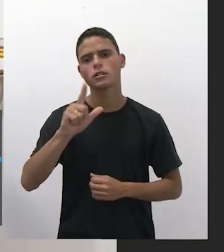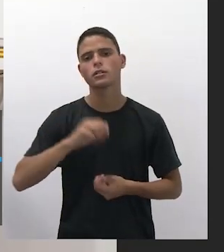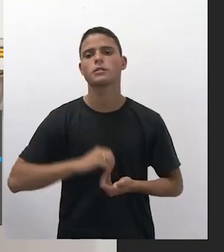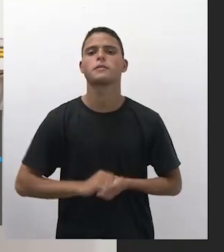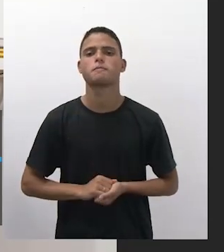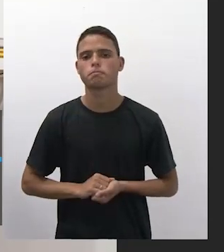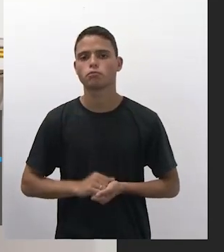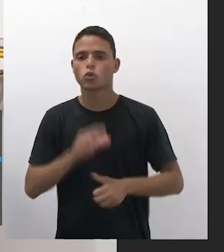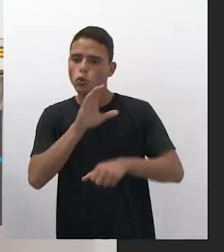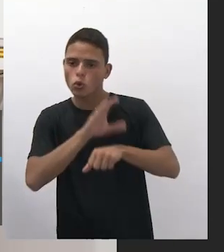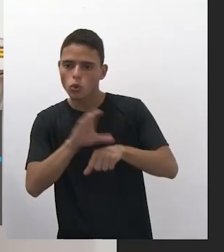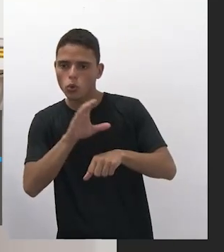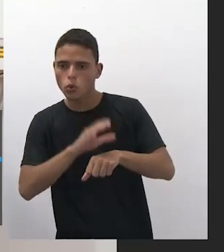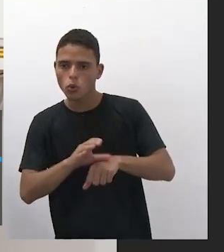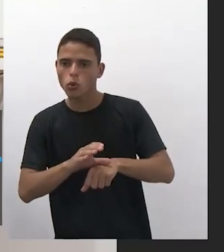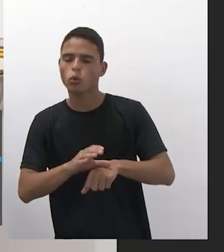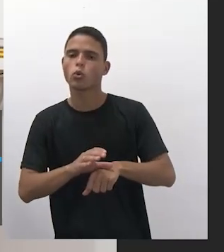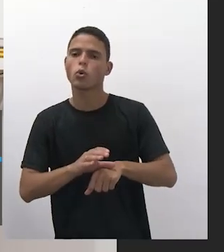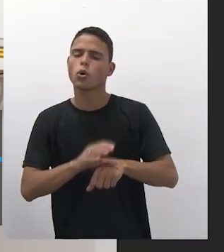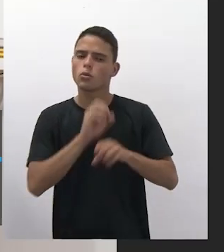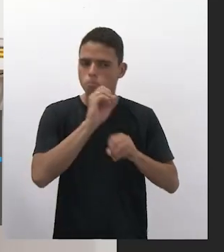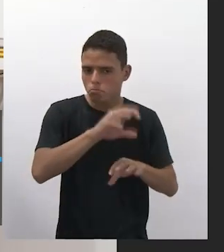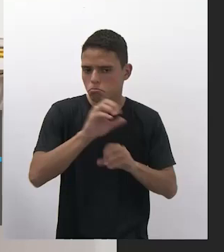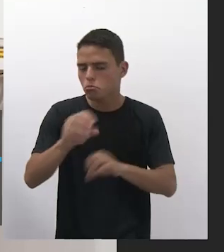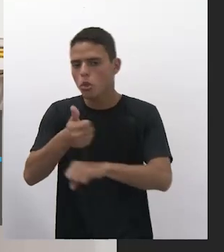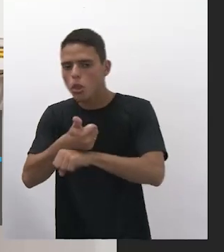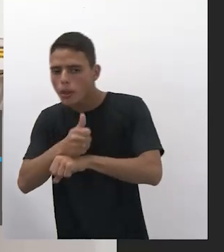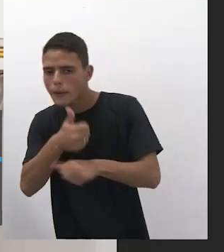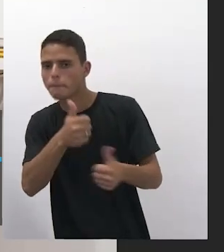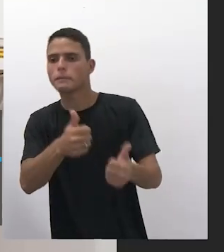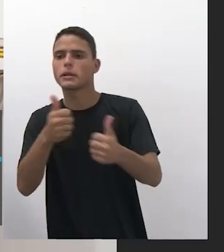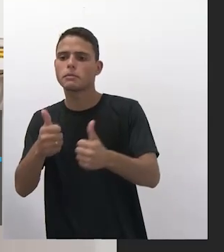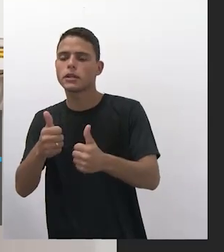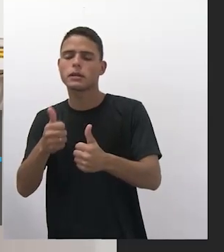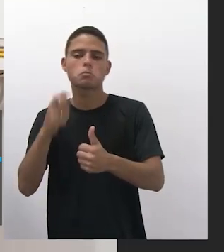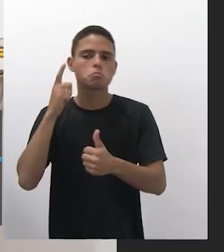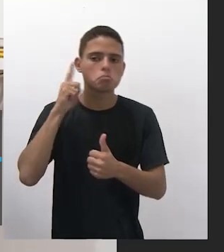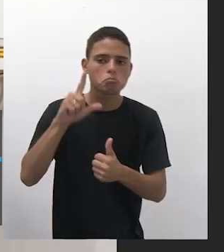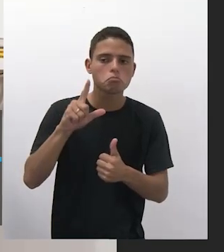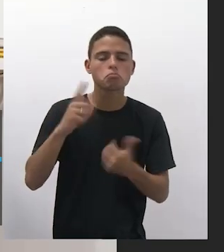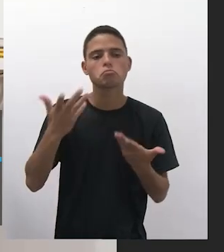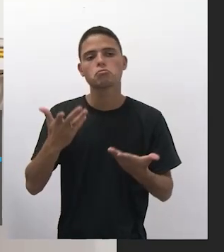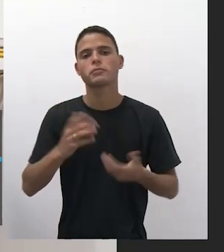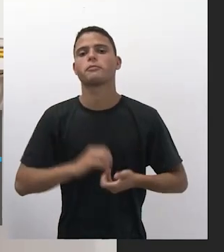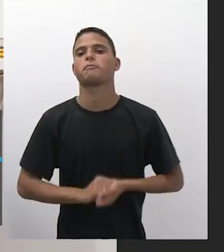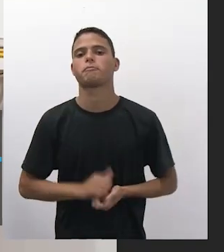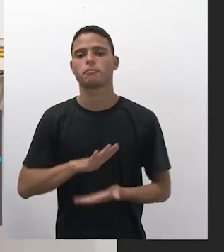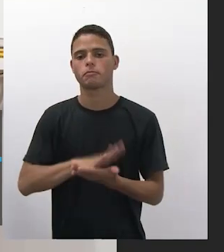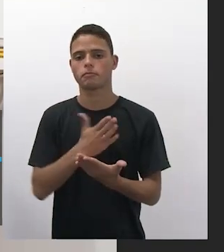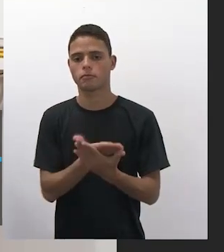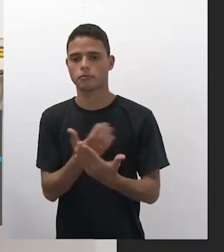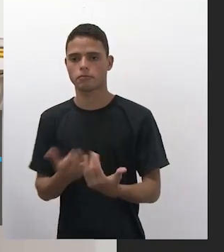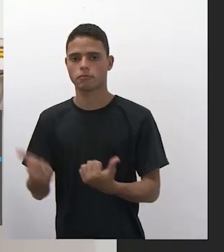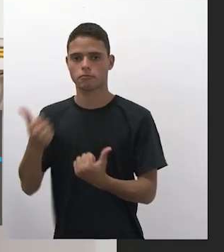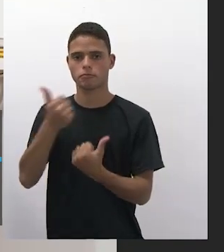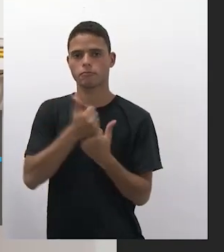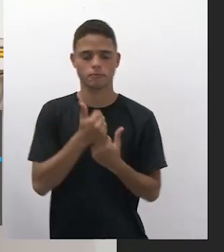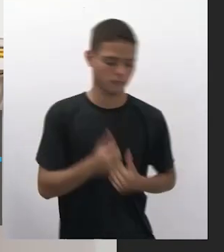nesse curso? Será que eu vou ser uma boa profissional? Será que eu vou conseguir? Aí na metade do